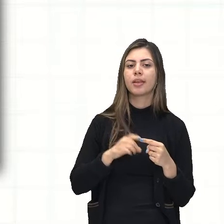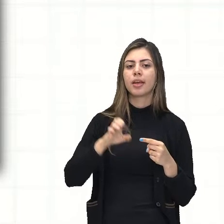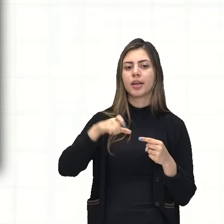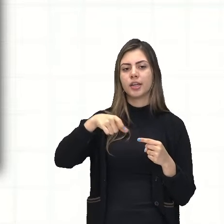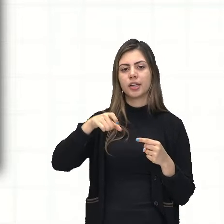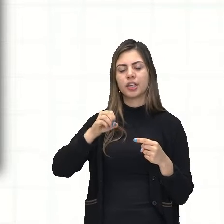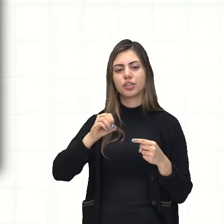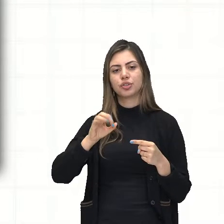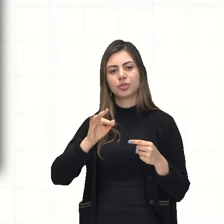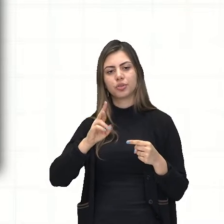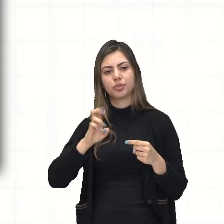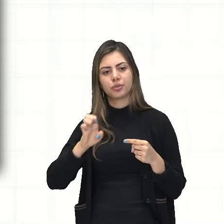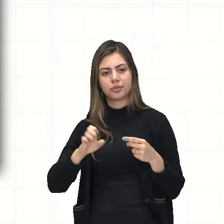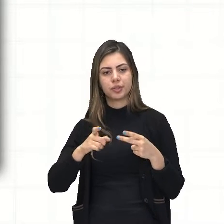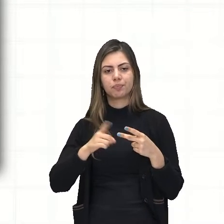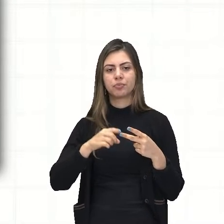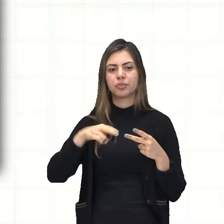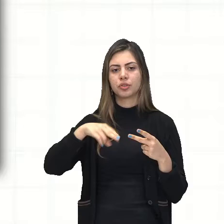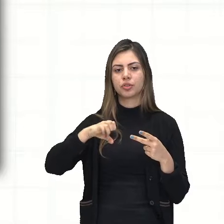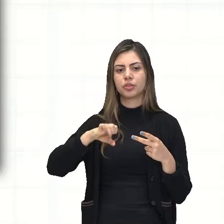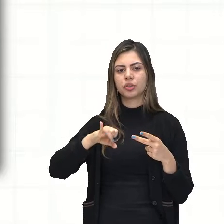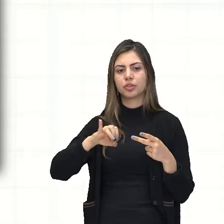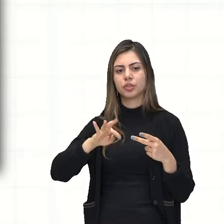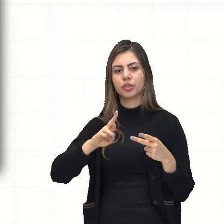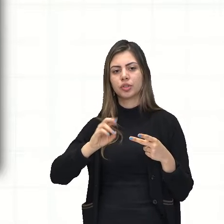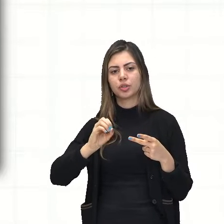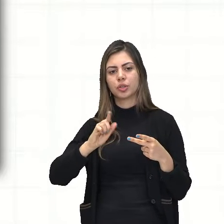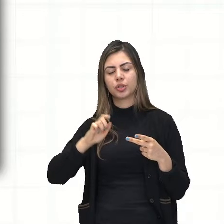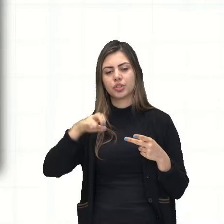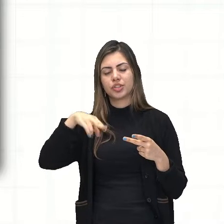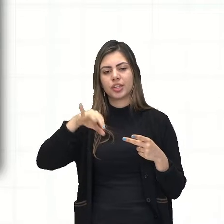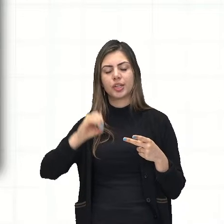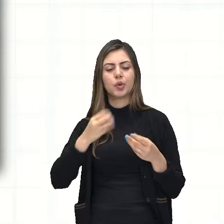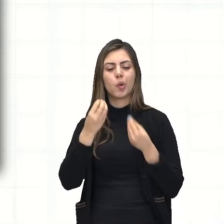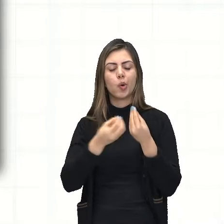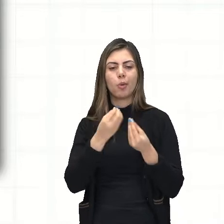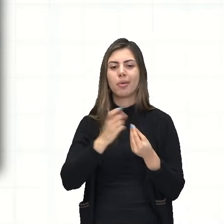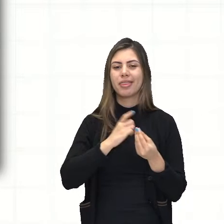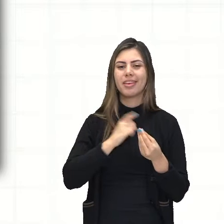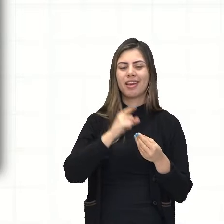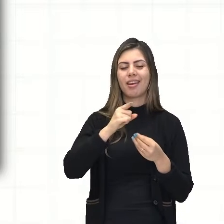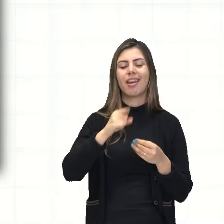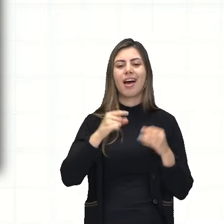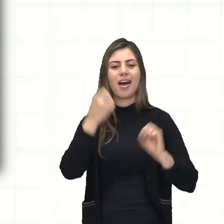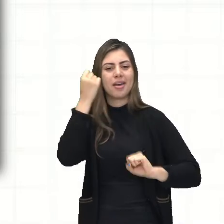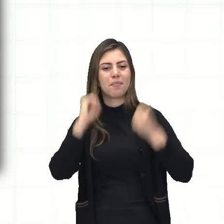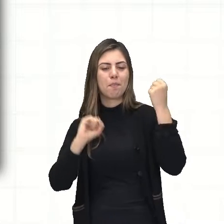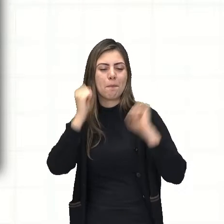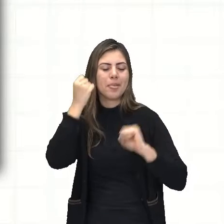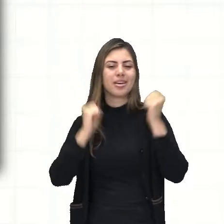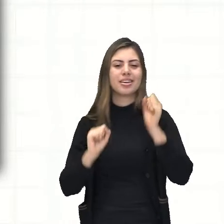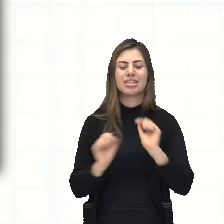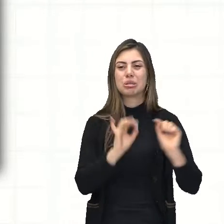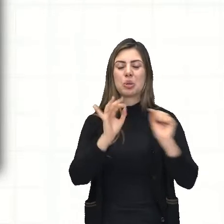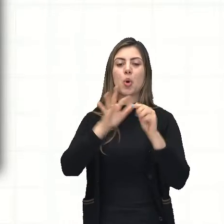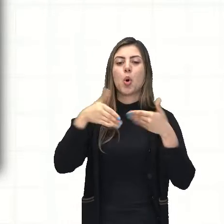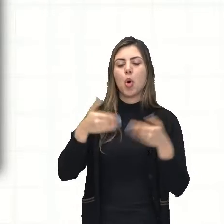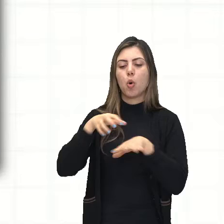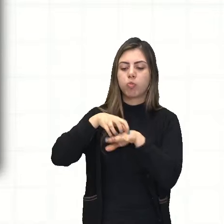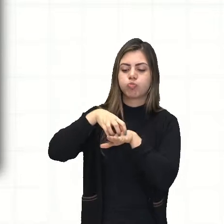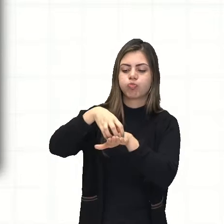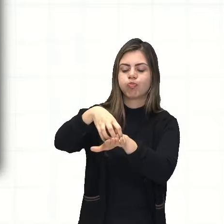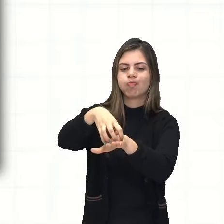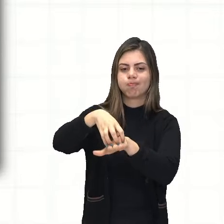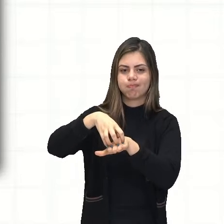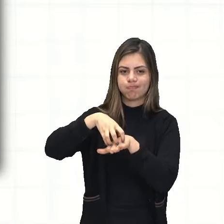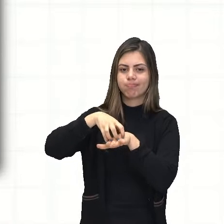e nitrogênio, né? Provenientes de fábricas e escapamentos de veículos, eles entram na